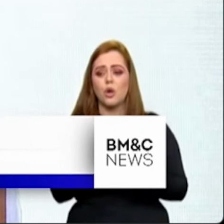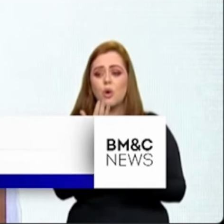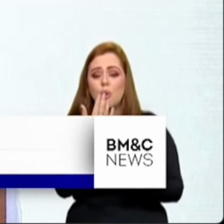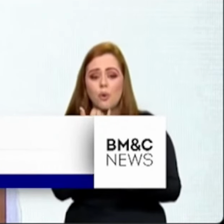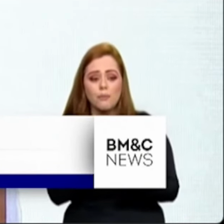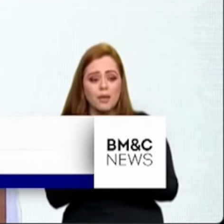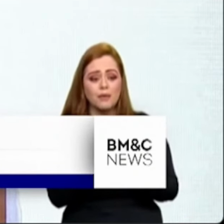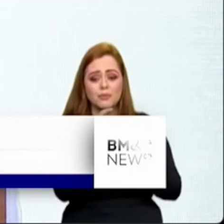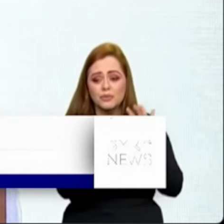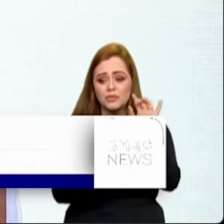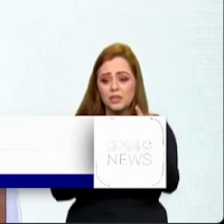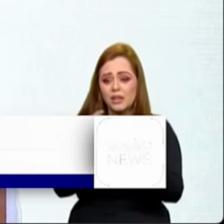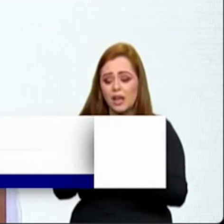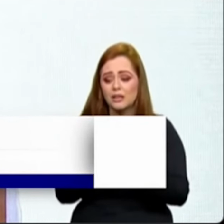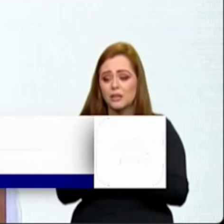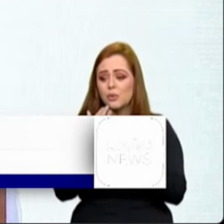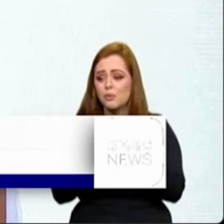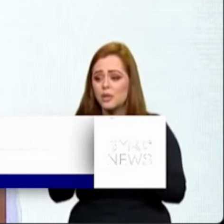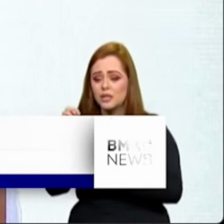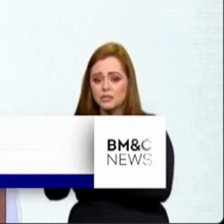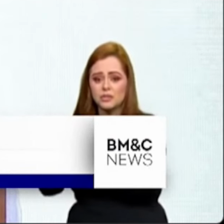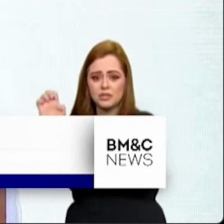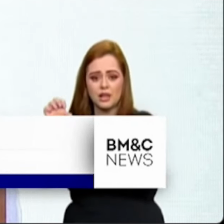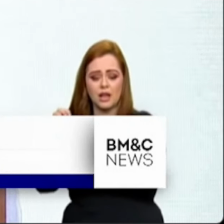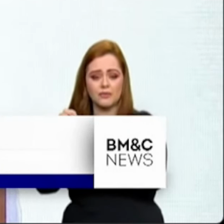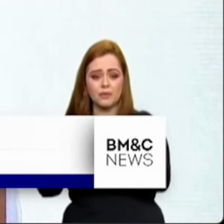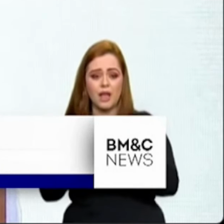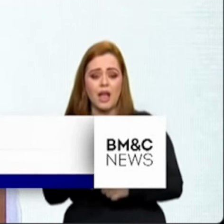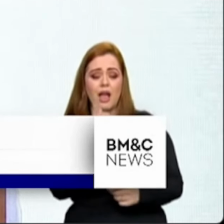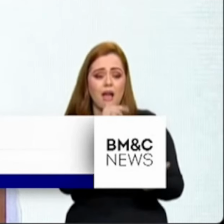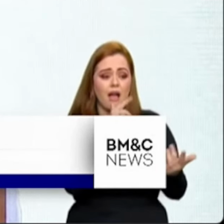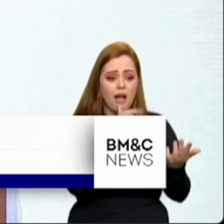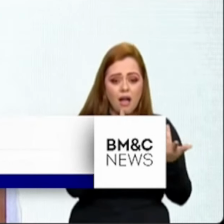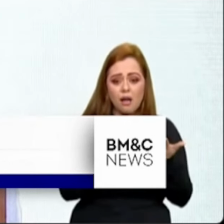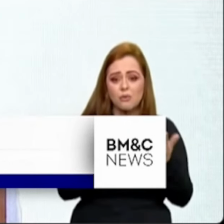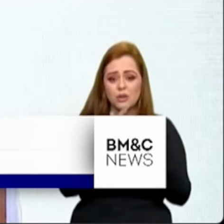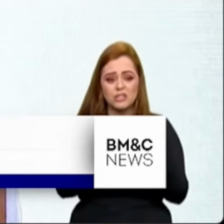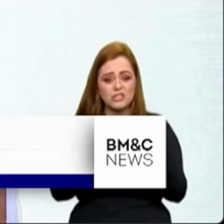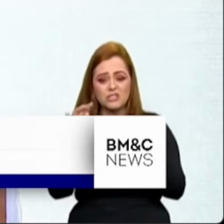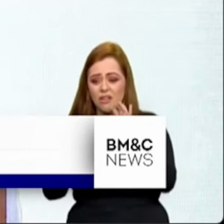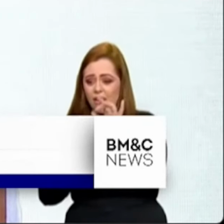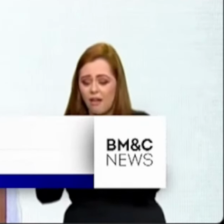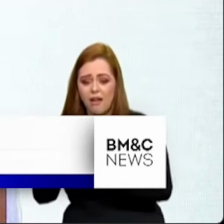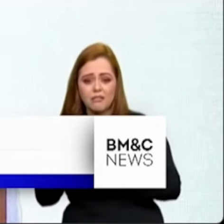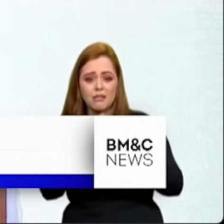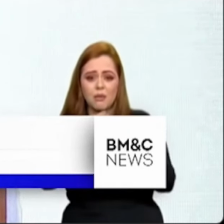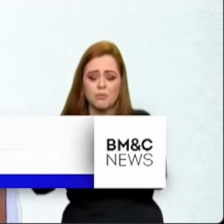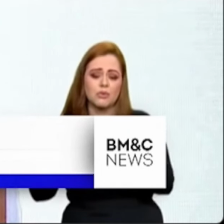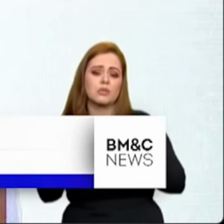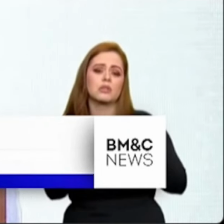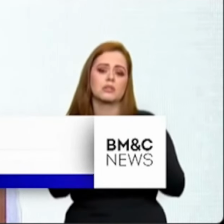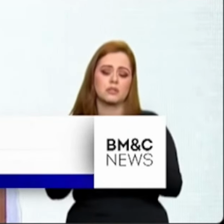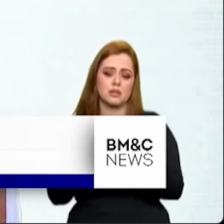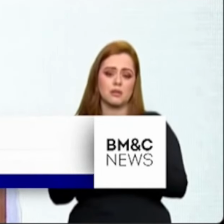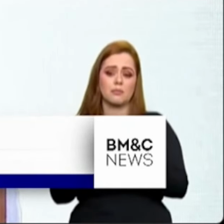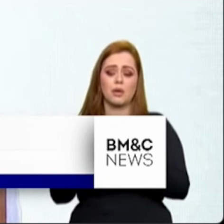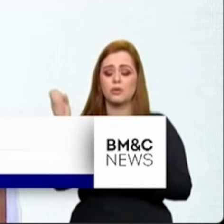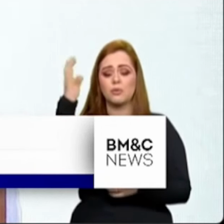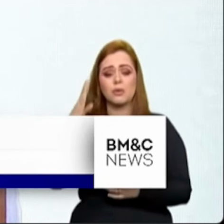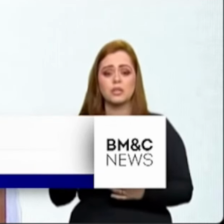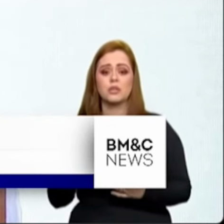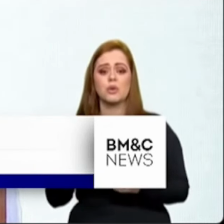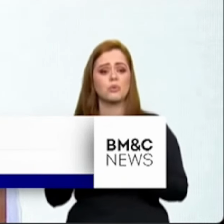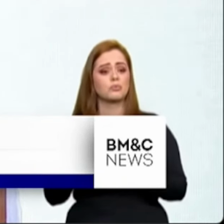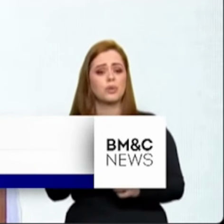plano plurianual aí, com novidades, falando que essa transversalidade também trouxe aí, falou, citou sobre a criação de um observatório